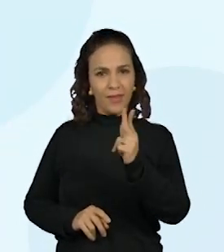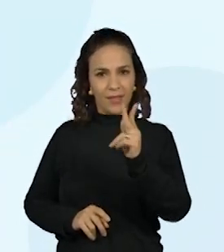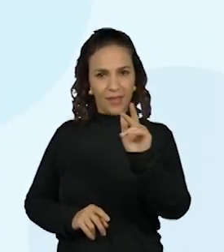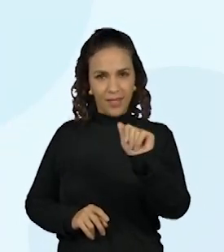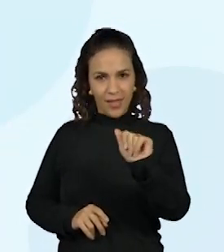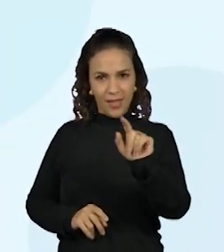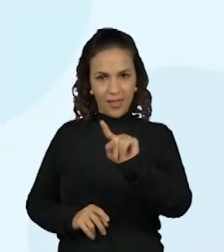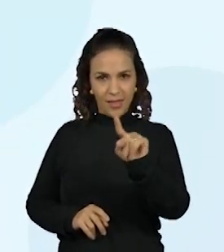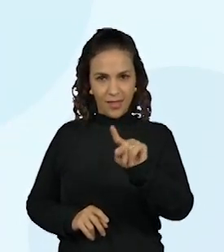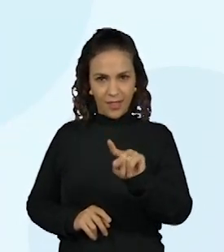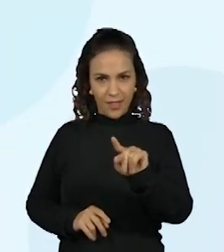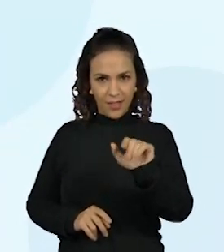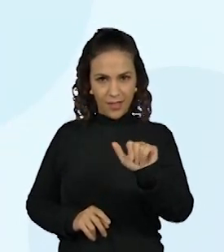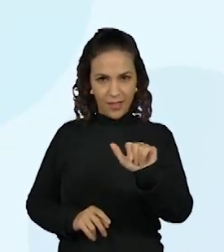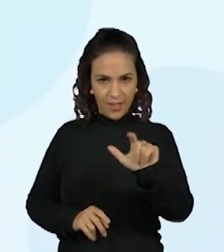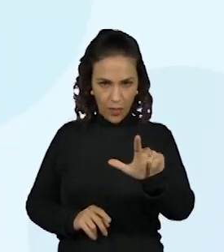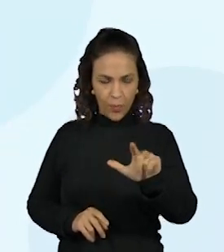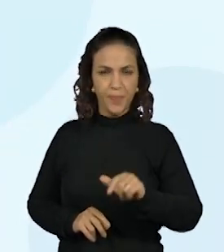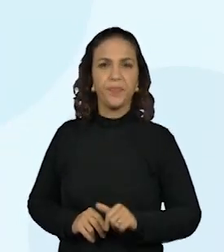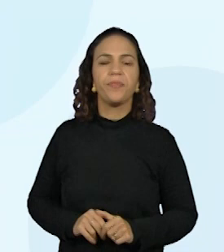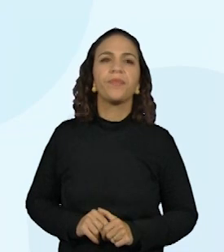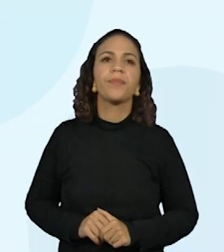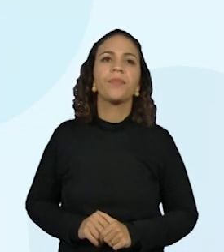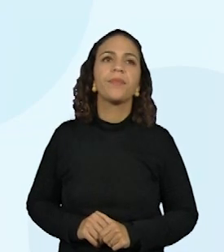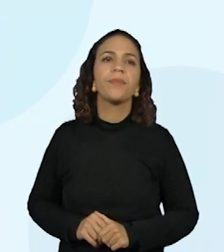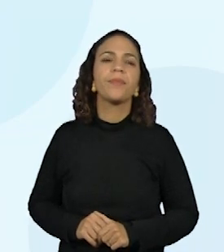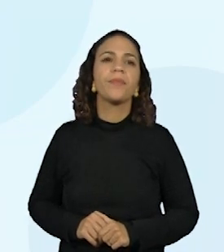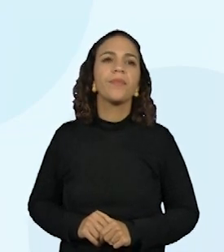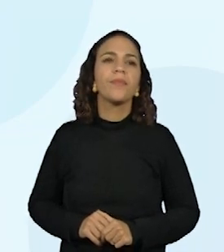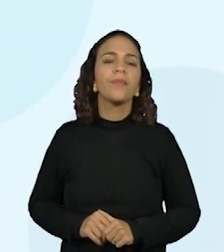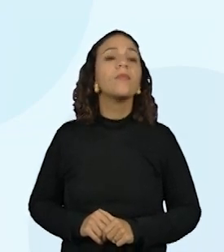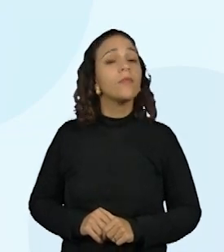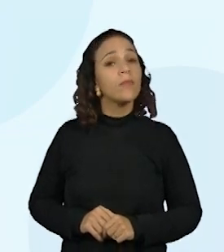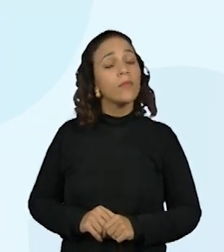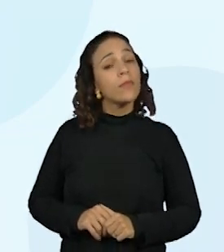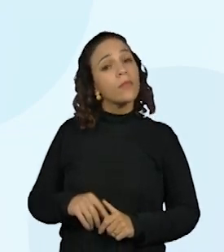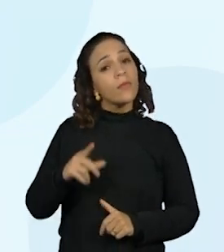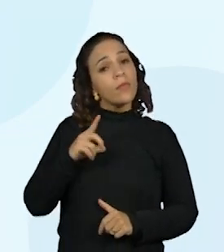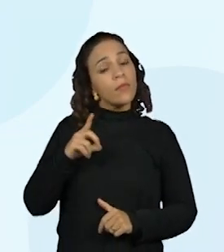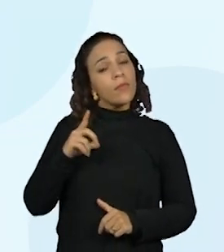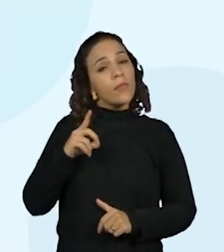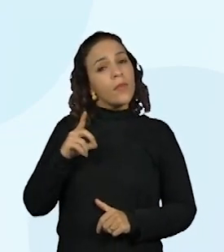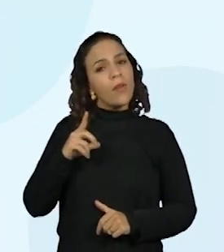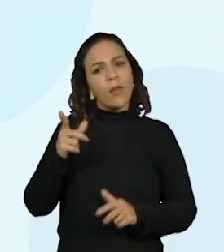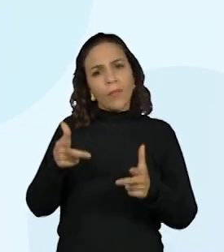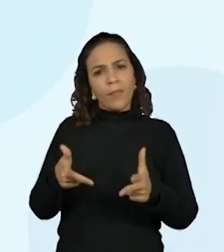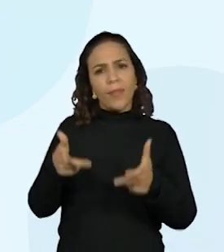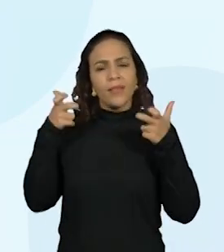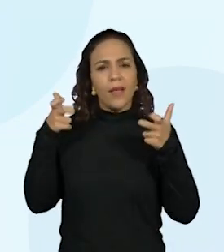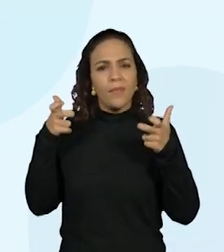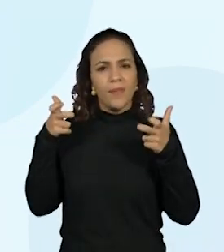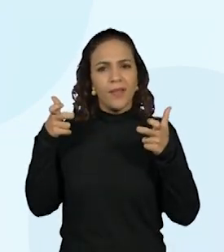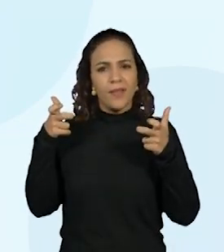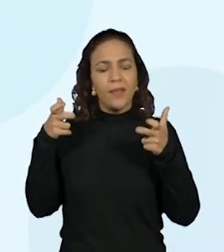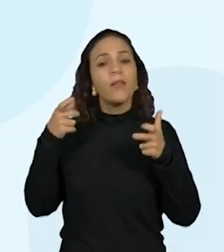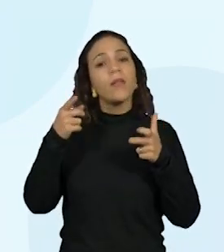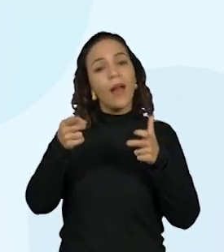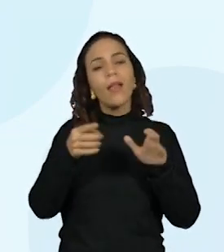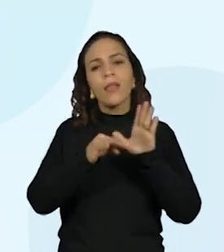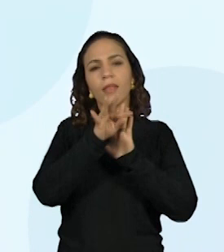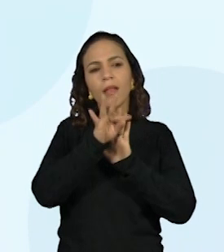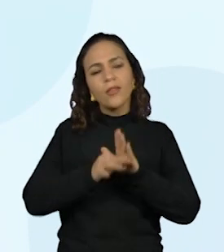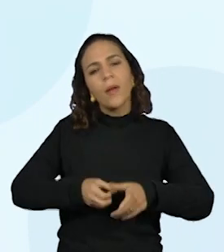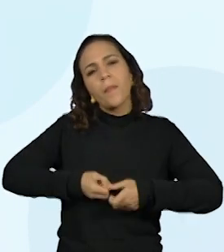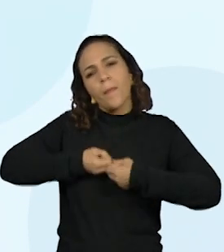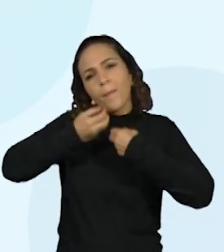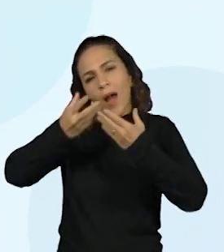na tela e fizeram um estudo comigo, a gente tem marcas pessoais. O texto é pessoal